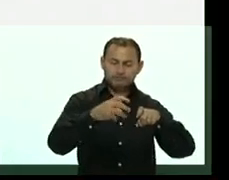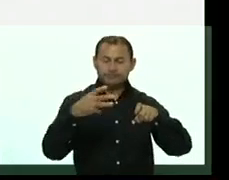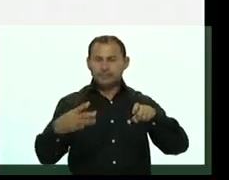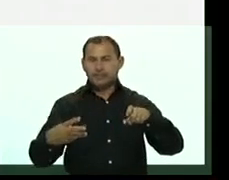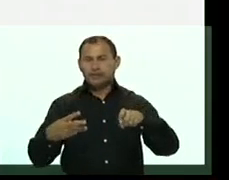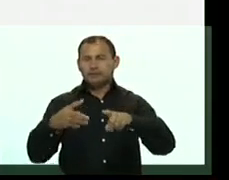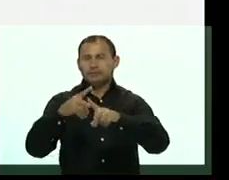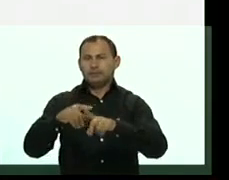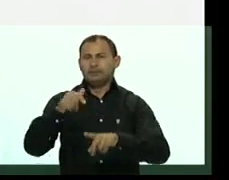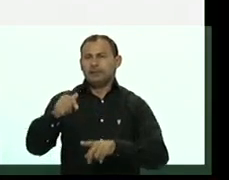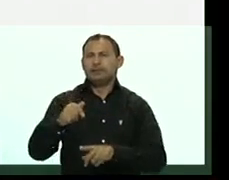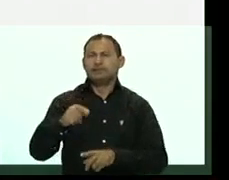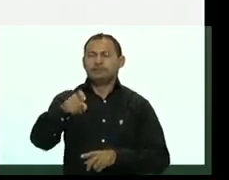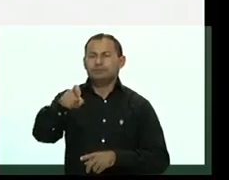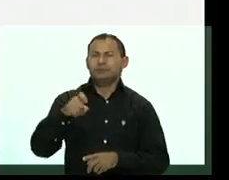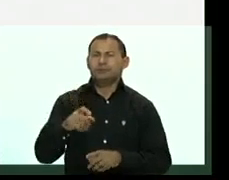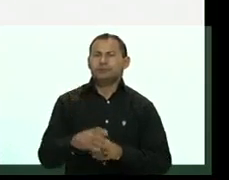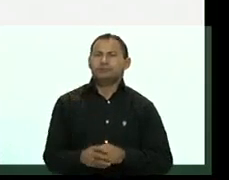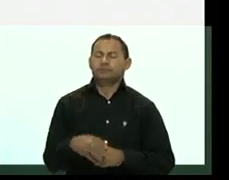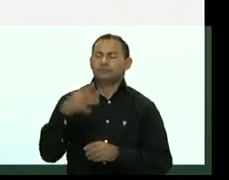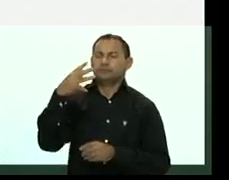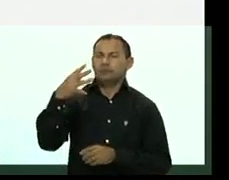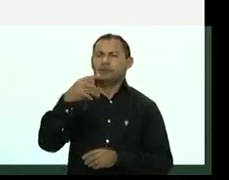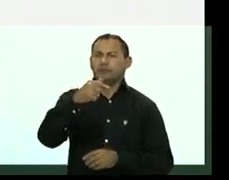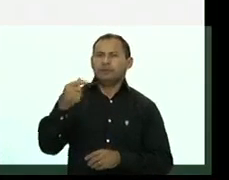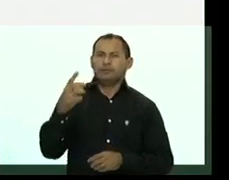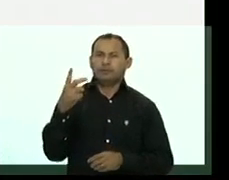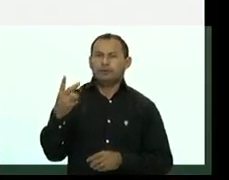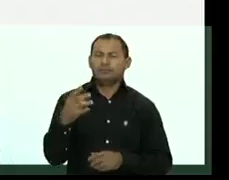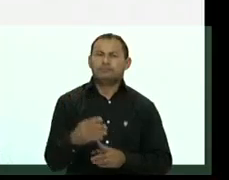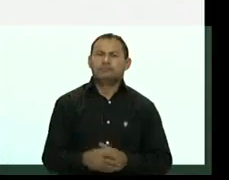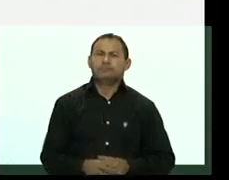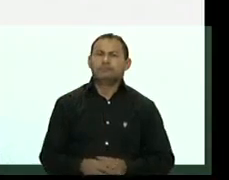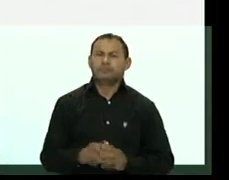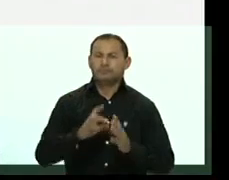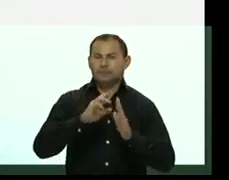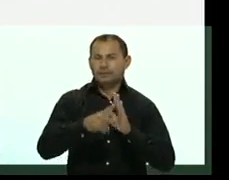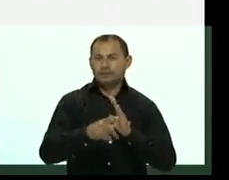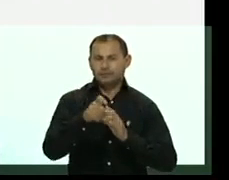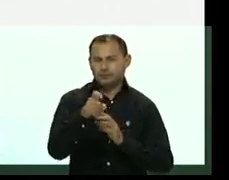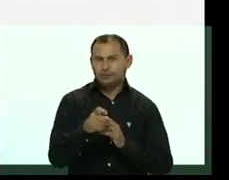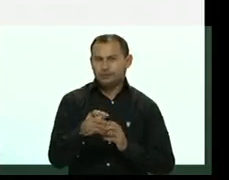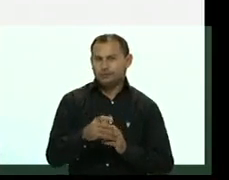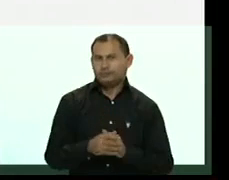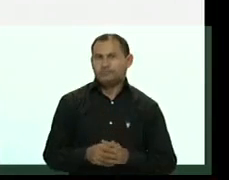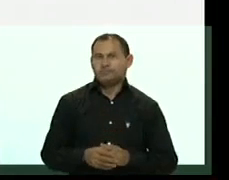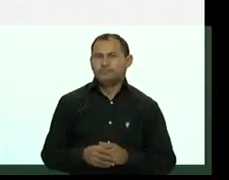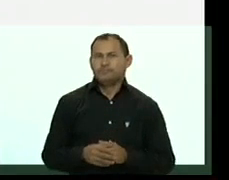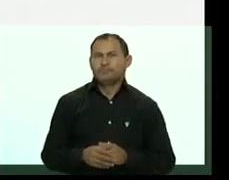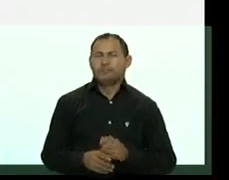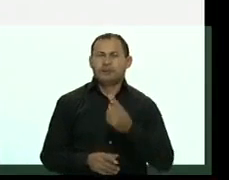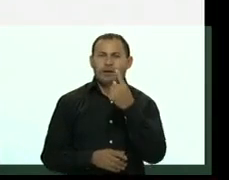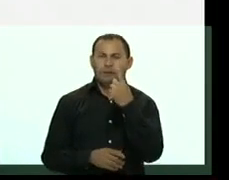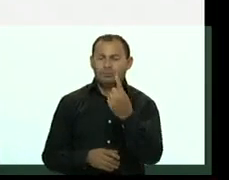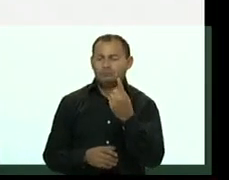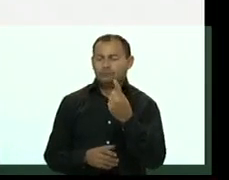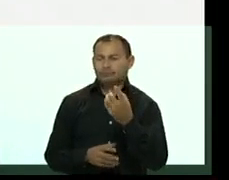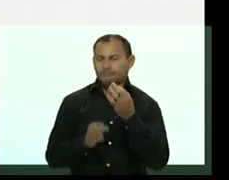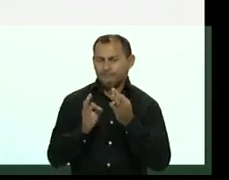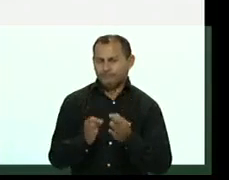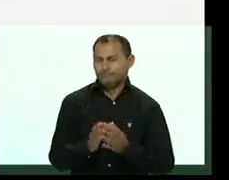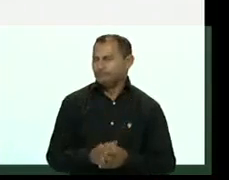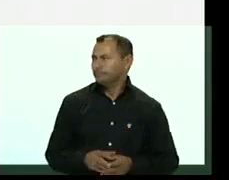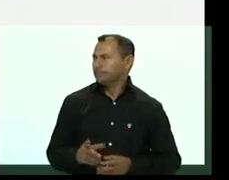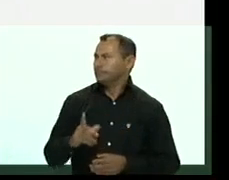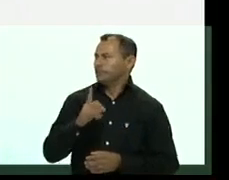vezes x, lá em cima no meu expoente 3 menos 2, a derivada de x é 1, tá? Então,